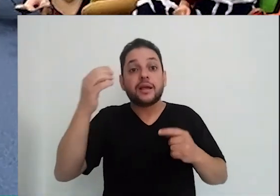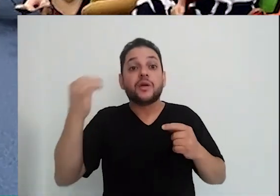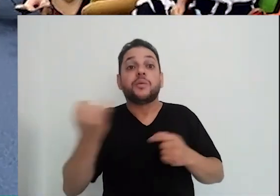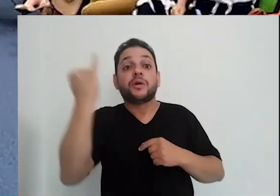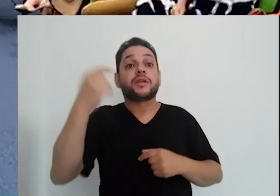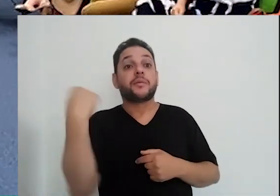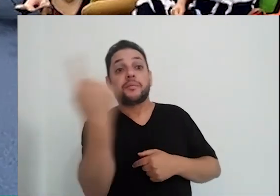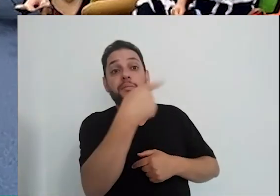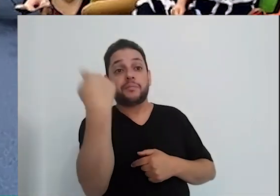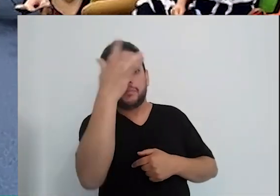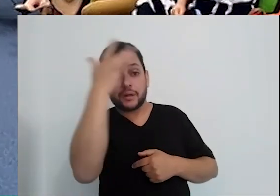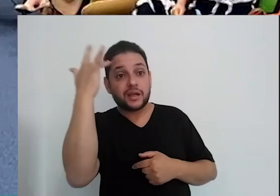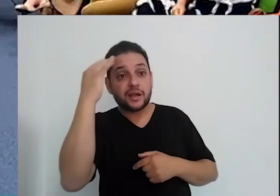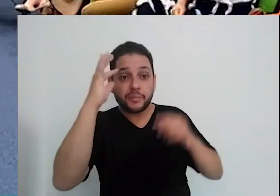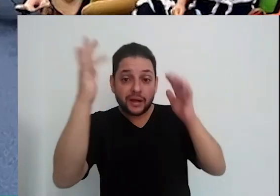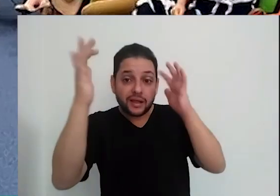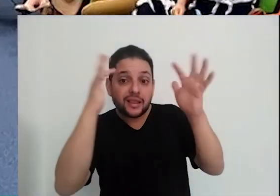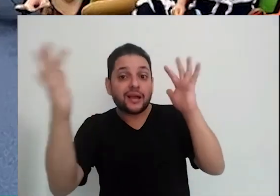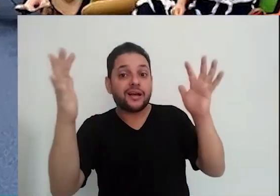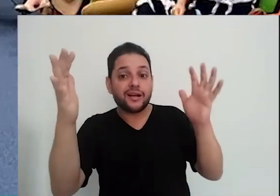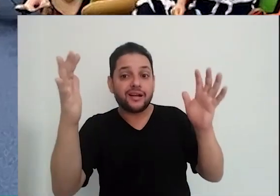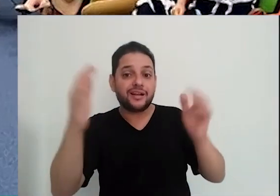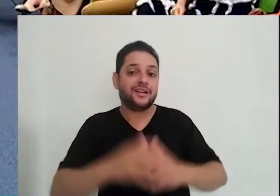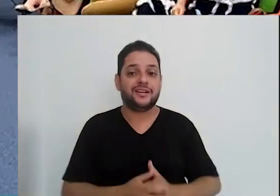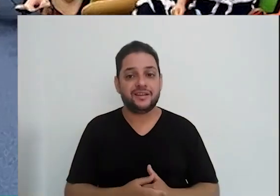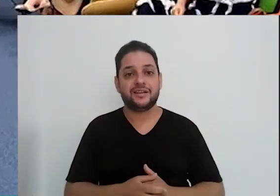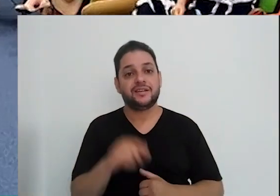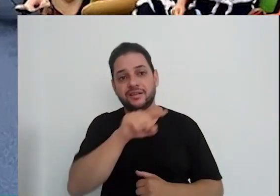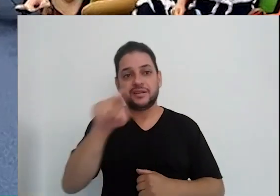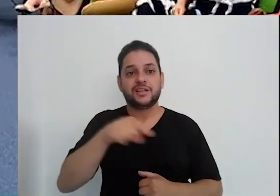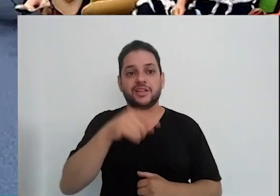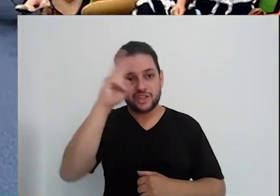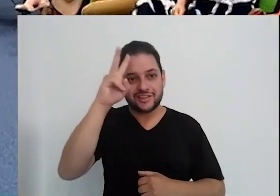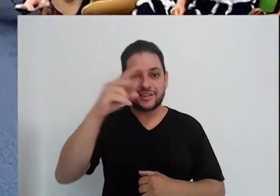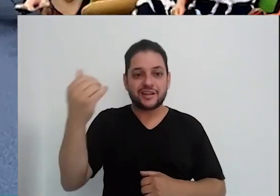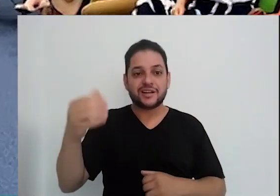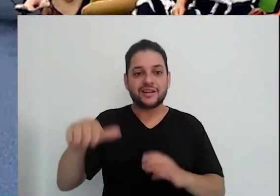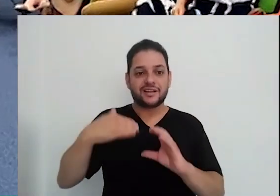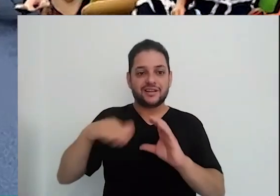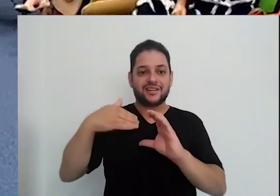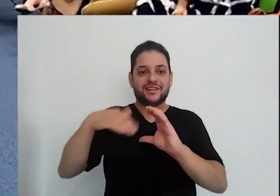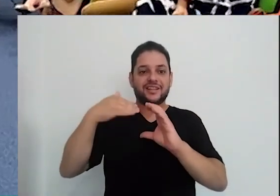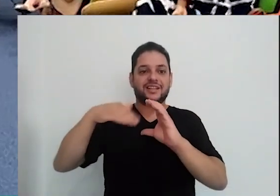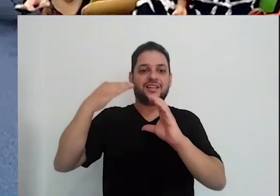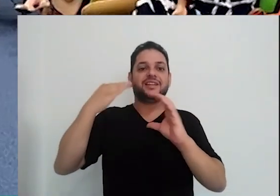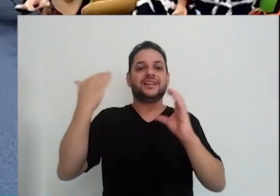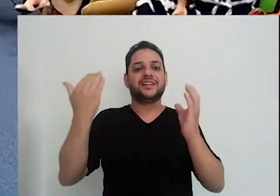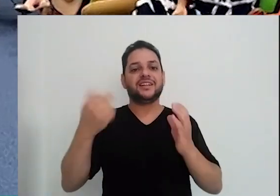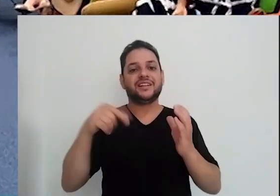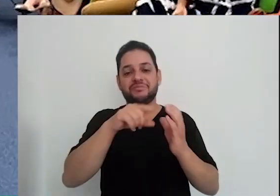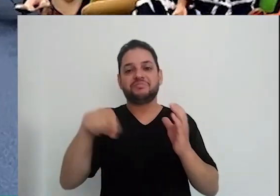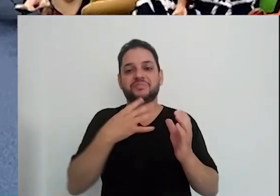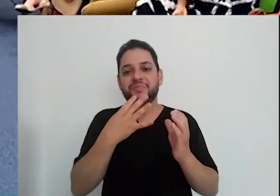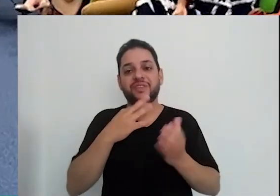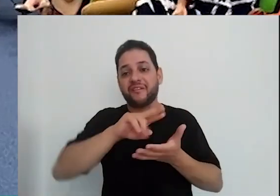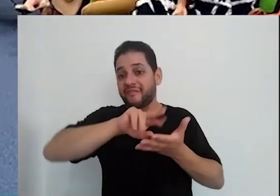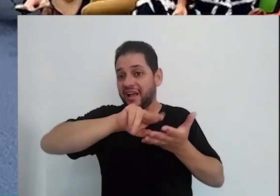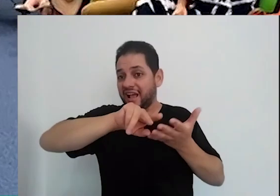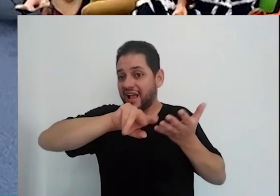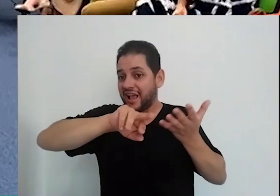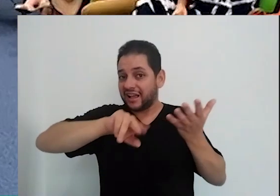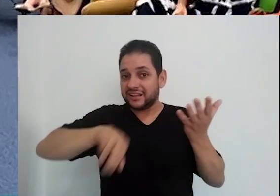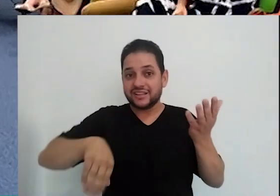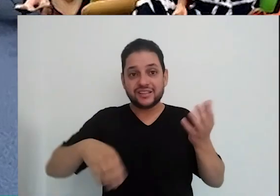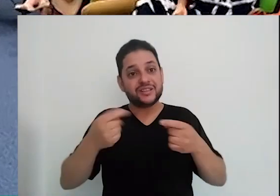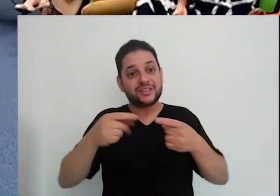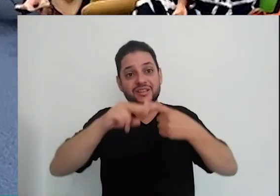pensem então mandem essas histórias pra gente porque vocês devem conhecer um monte inclusive histórias do do laboratório de inovação que eu não sabia que existia tô